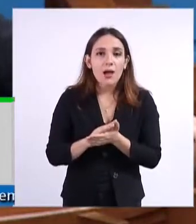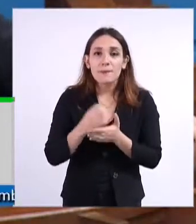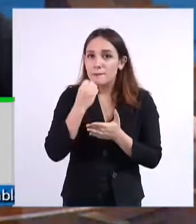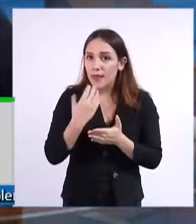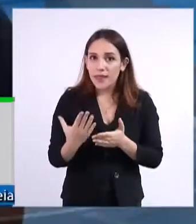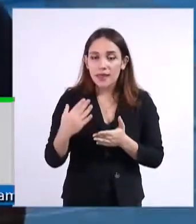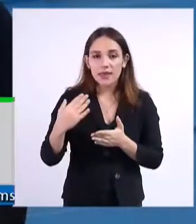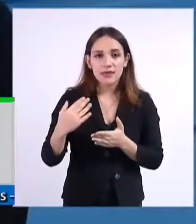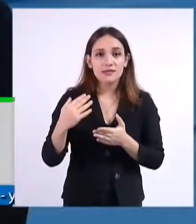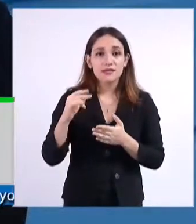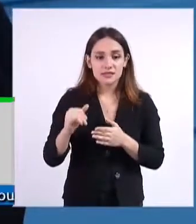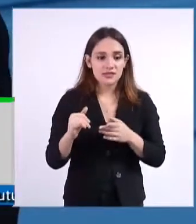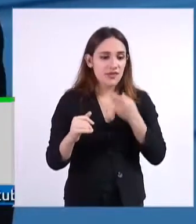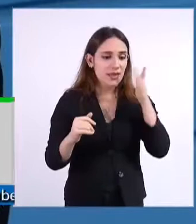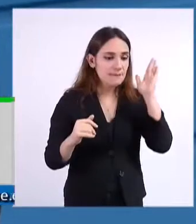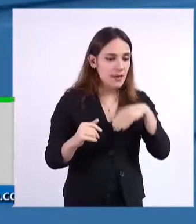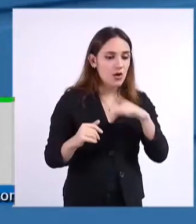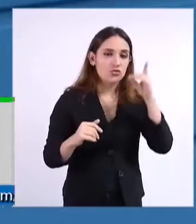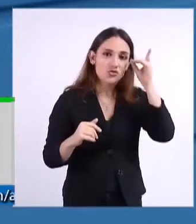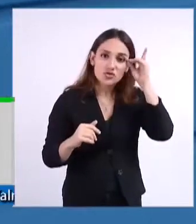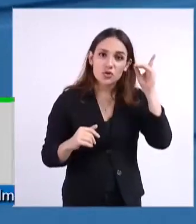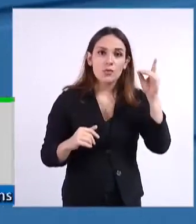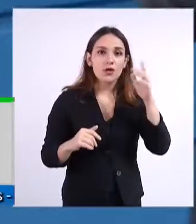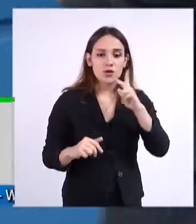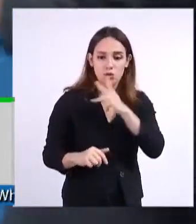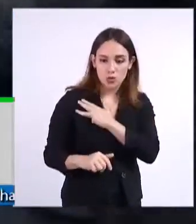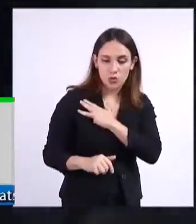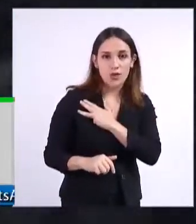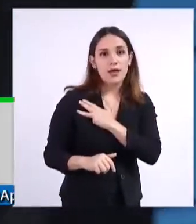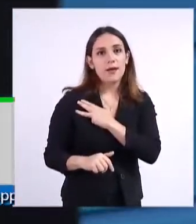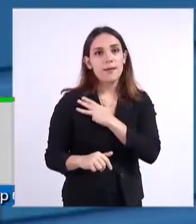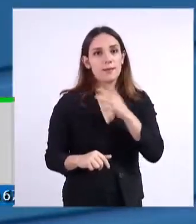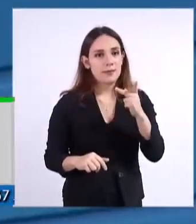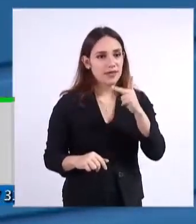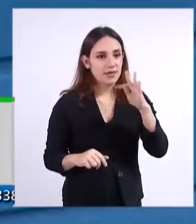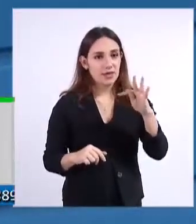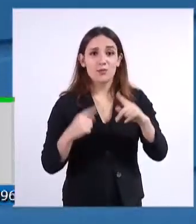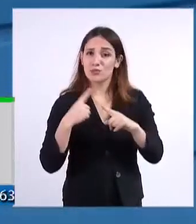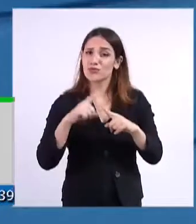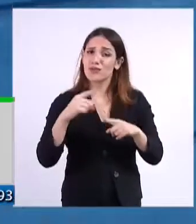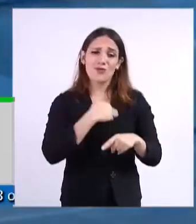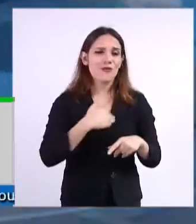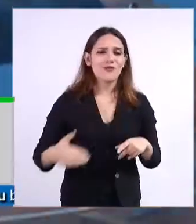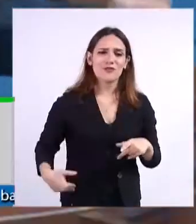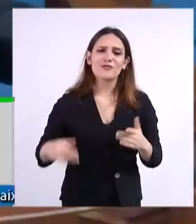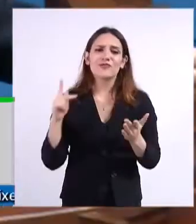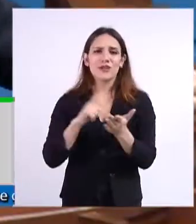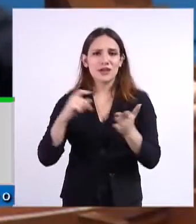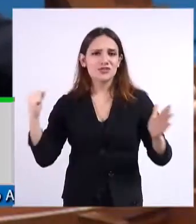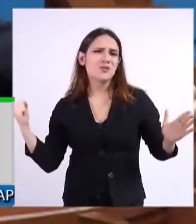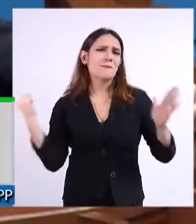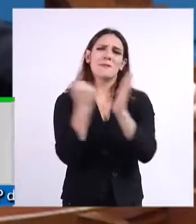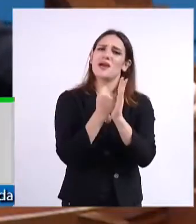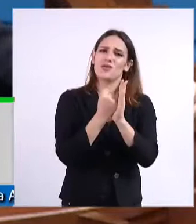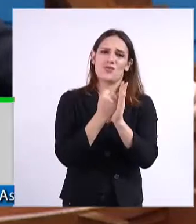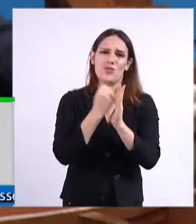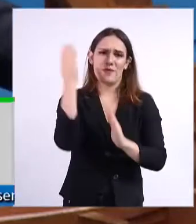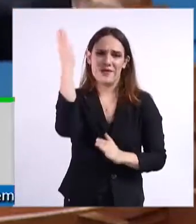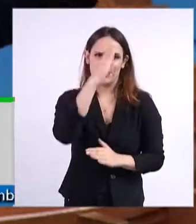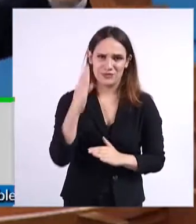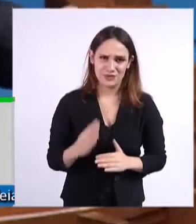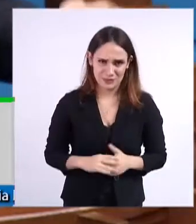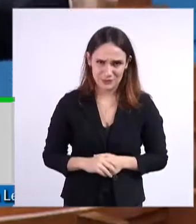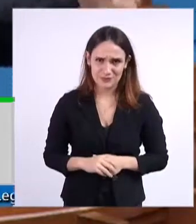do PT. É impressionante, porque foi um governo tão marcante na história do Brasil,